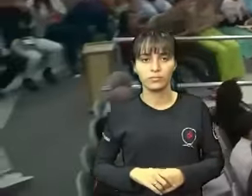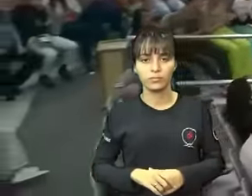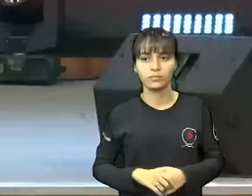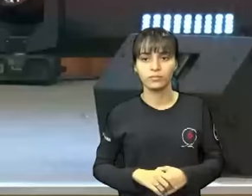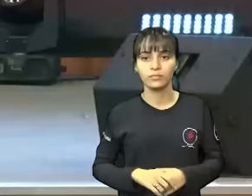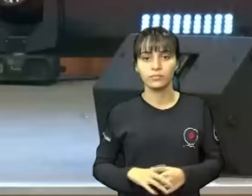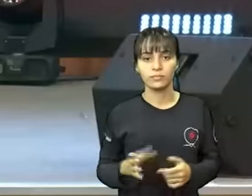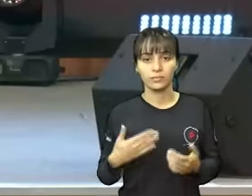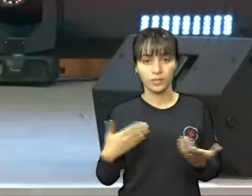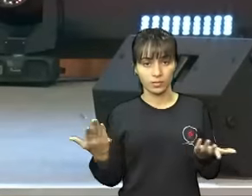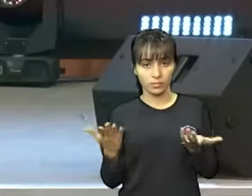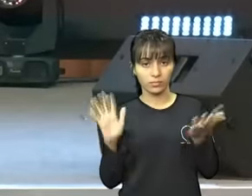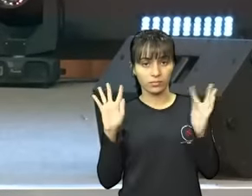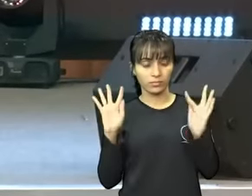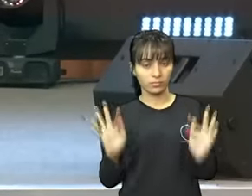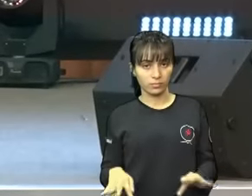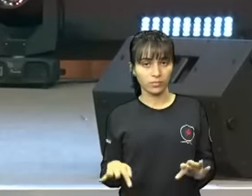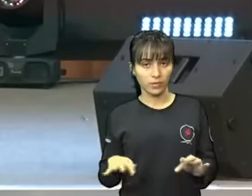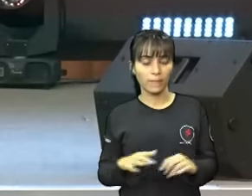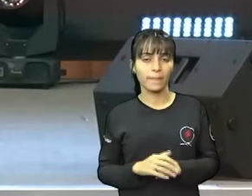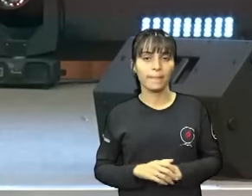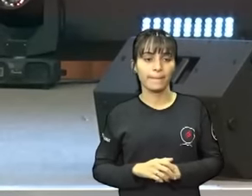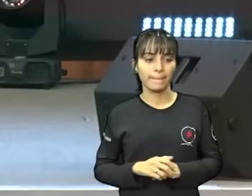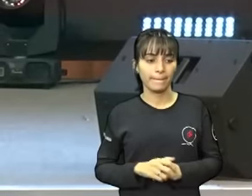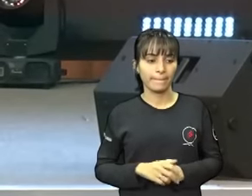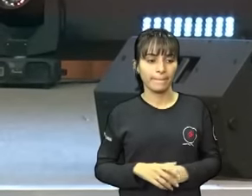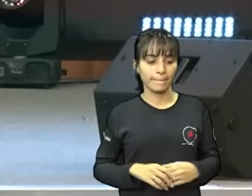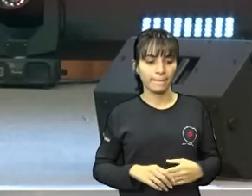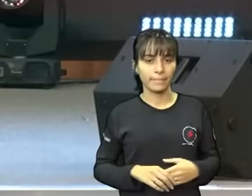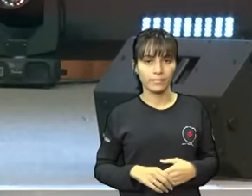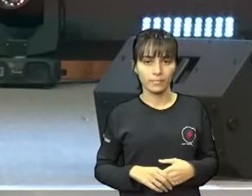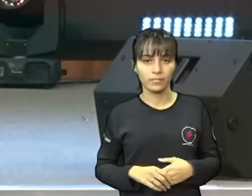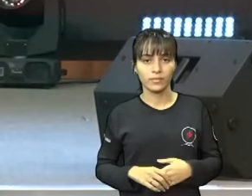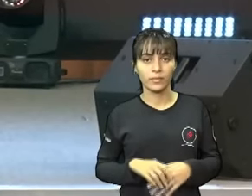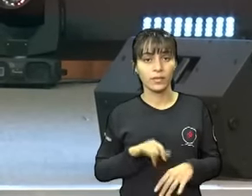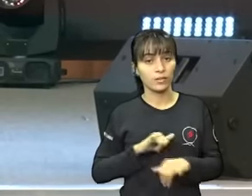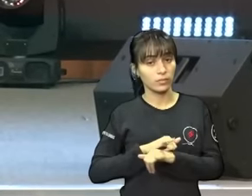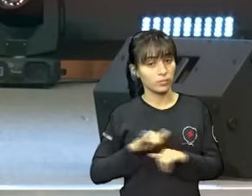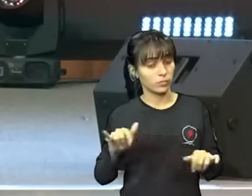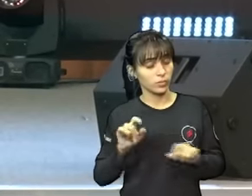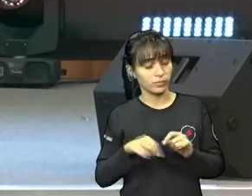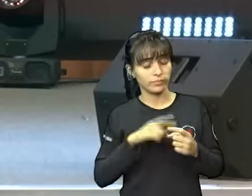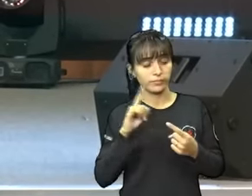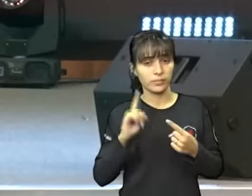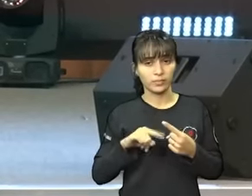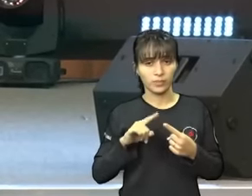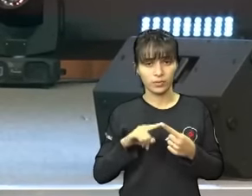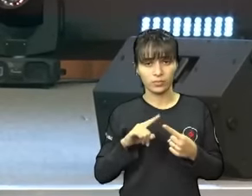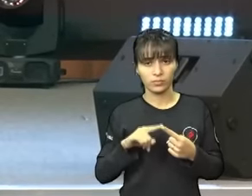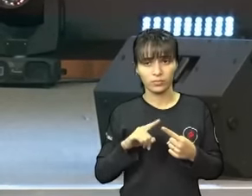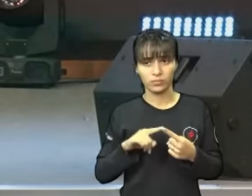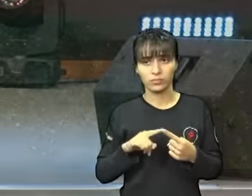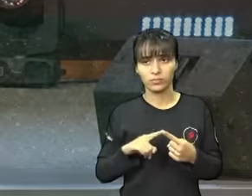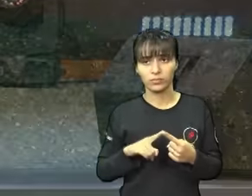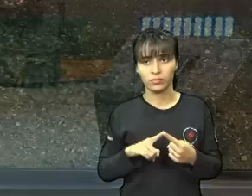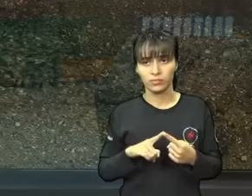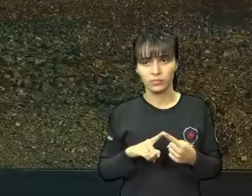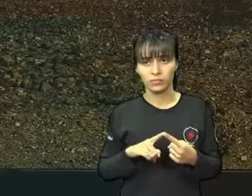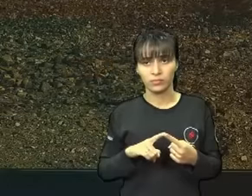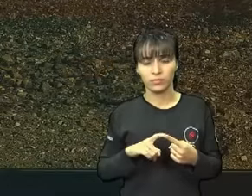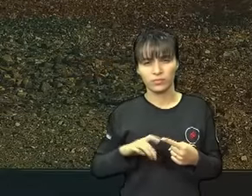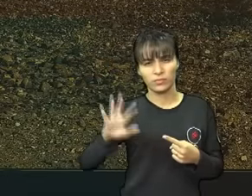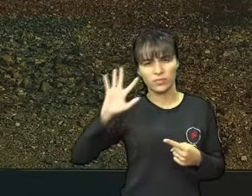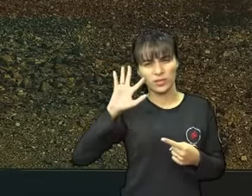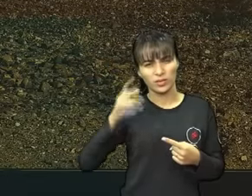e eu encerro a minha palavra e dizendo o seguinte primeiro e a decisão